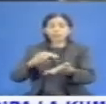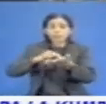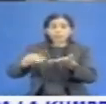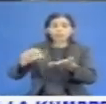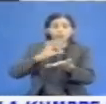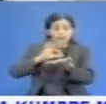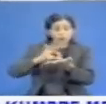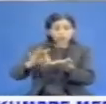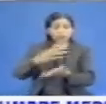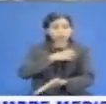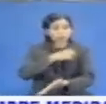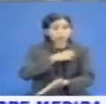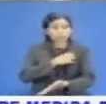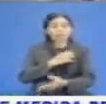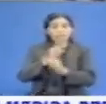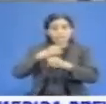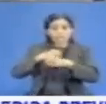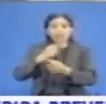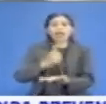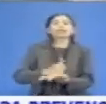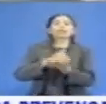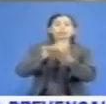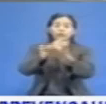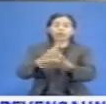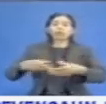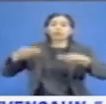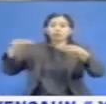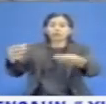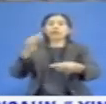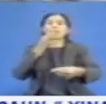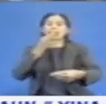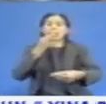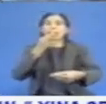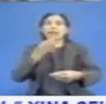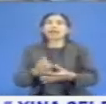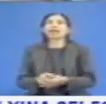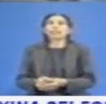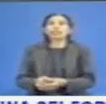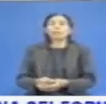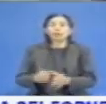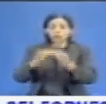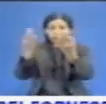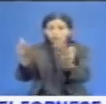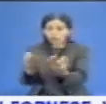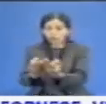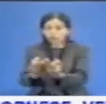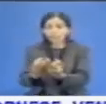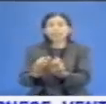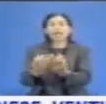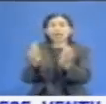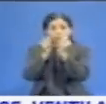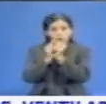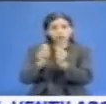Penteli Comoro, halau ação caridade, onde oferece a iha necessidade básico ba família Umacain Hamutu